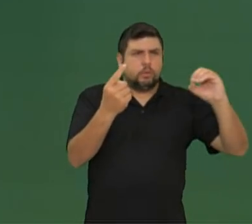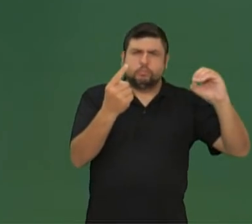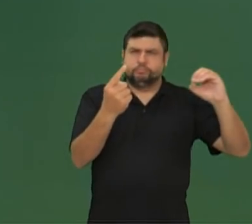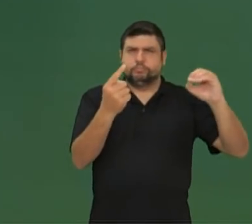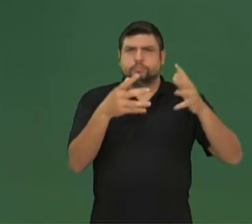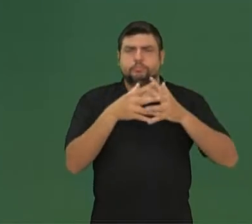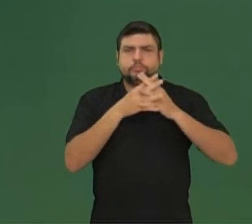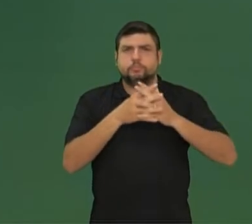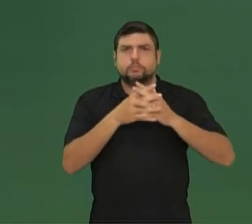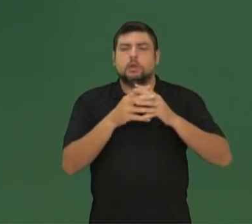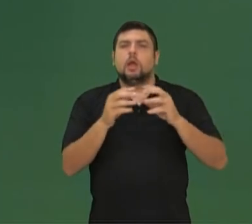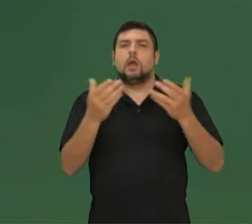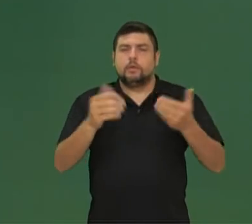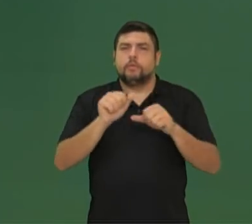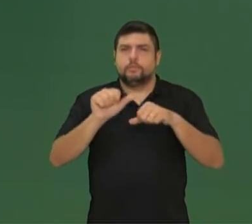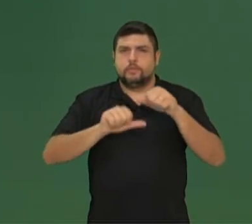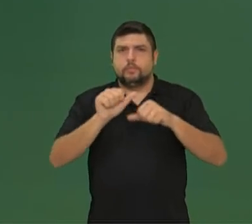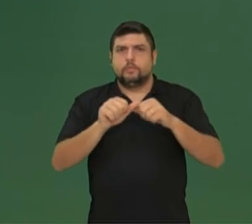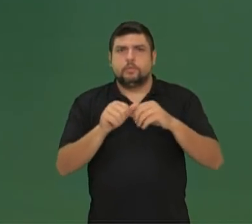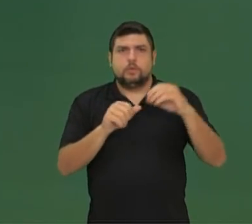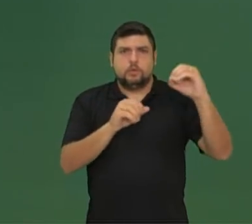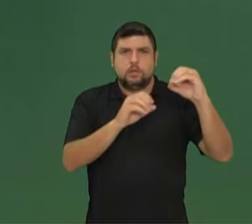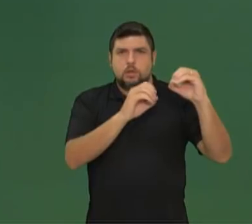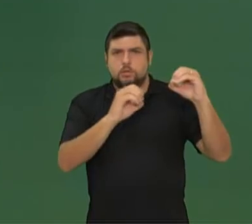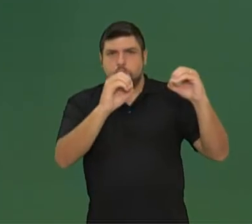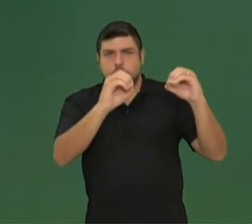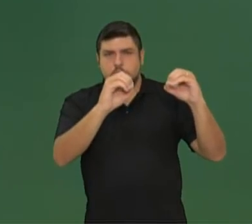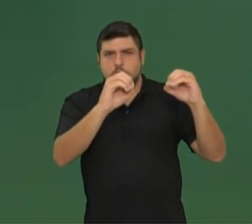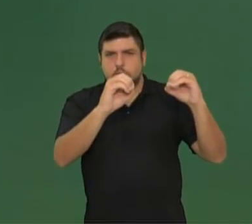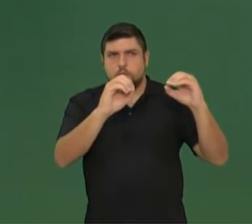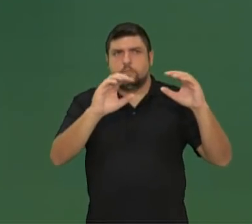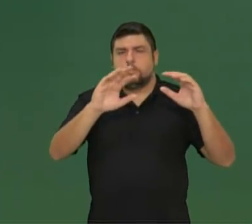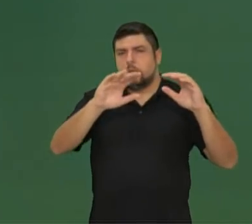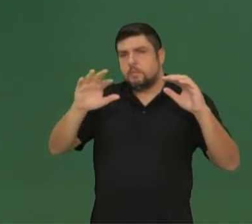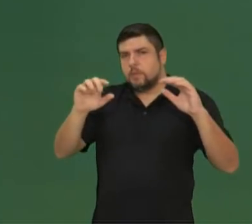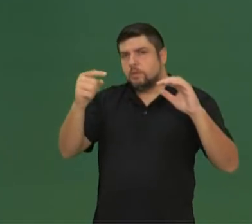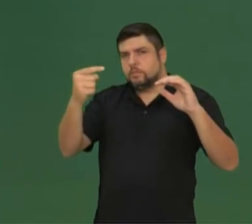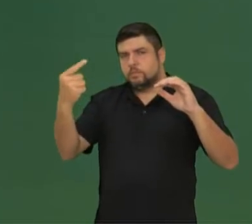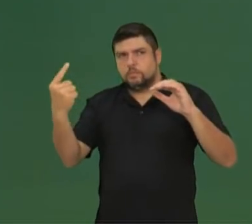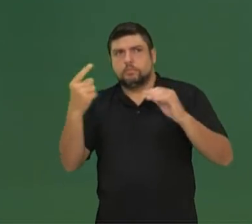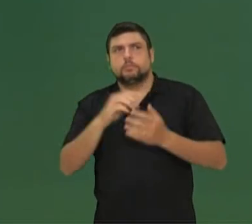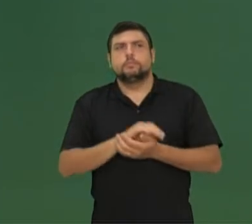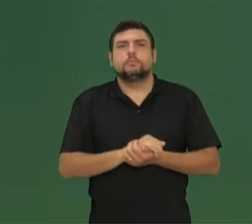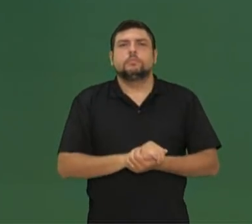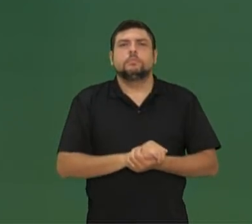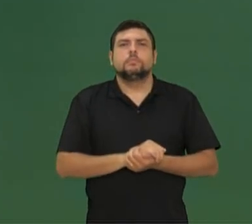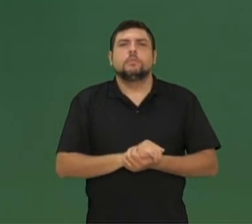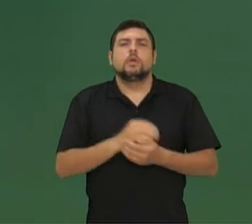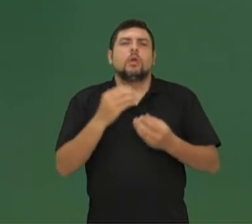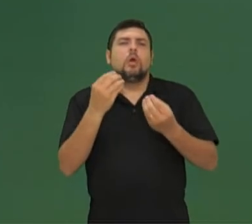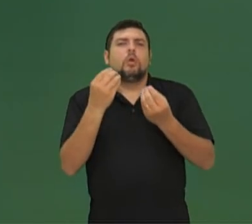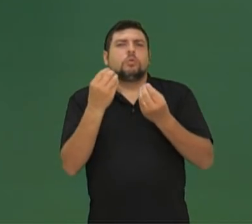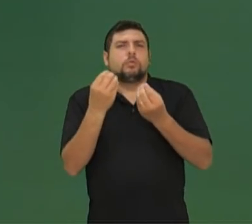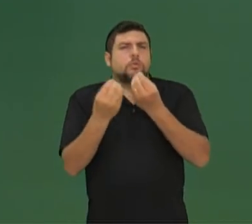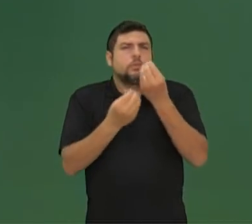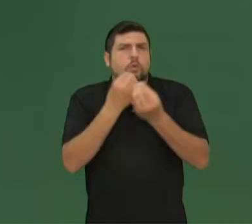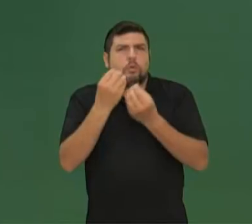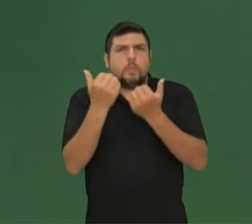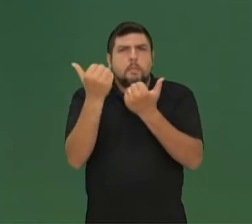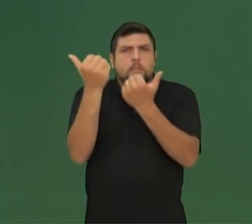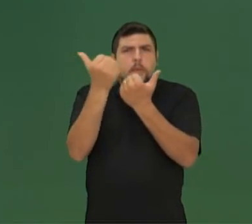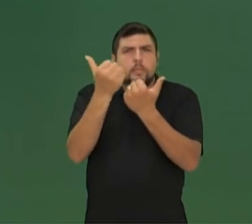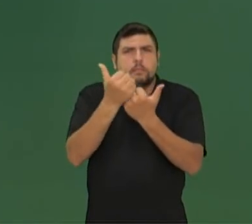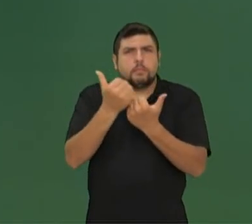aqui, então f de 0 igual 0 menos 1, ok? E como que ficou o restante? Como que vocês substituíram o